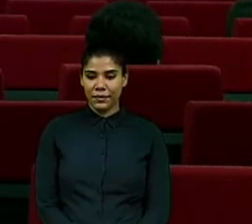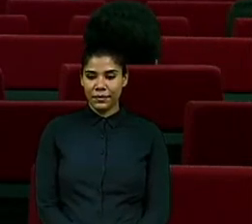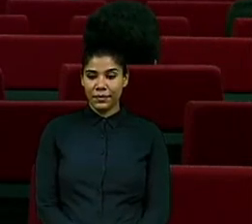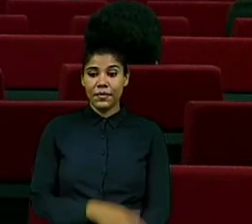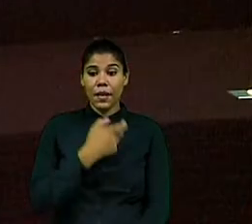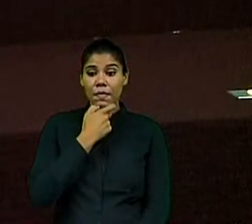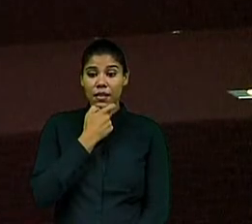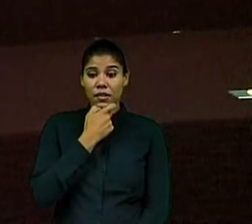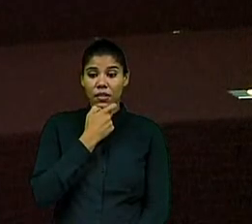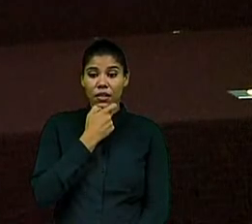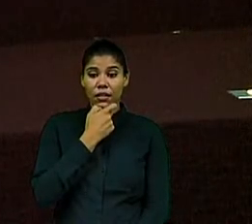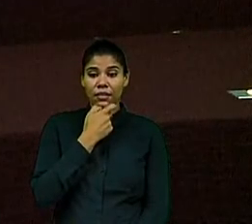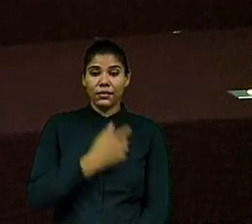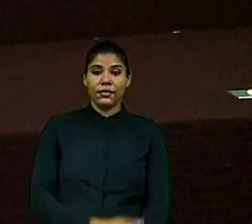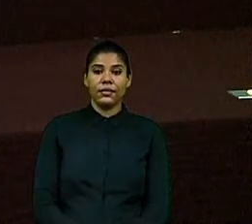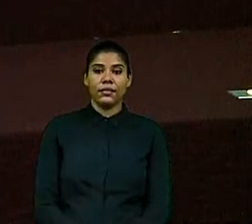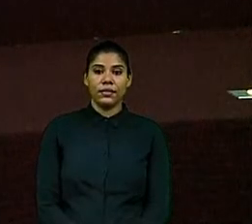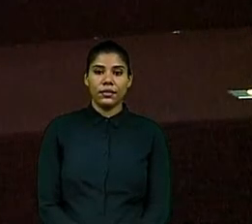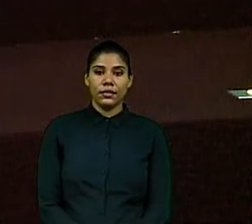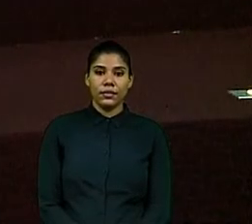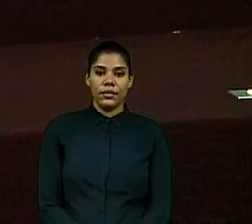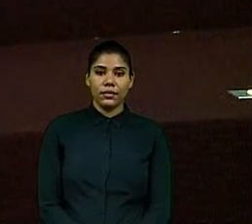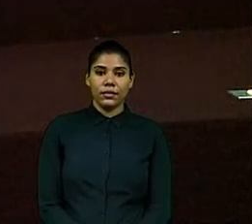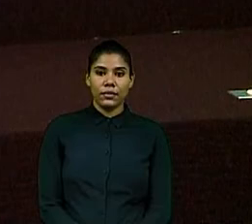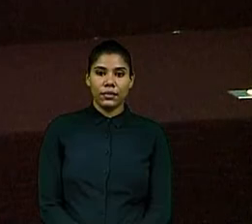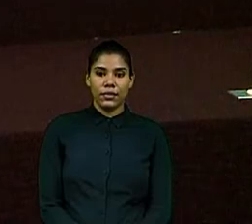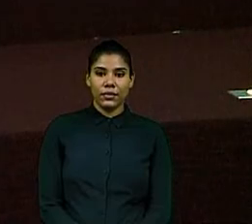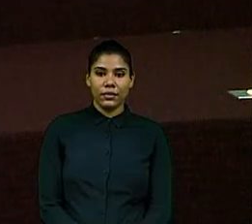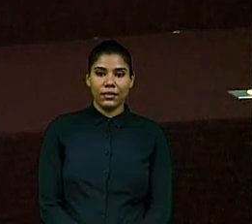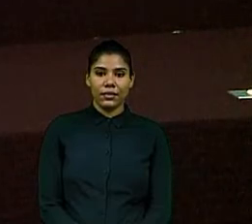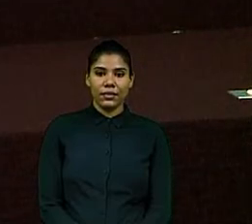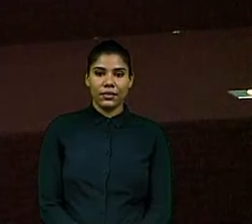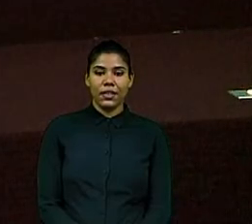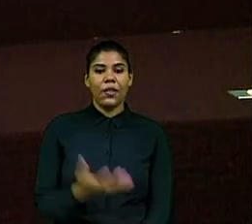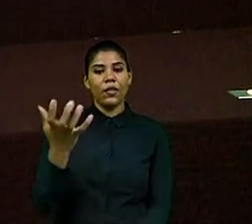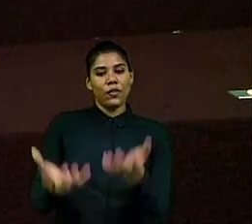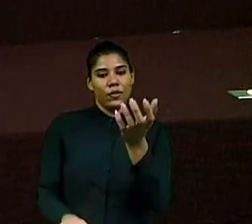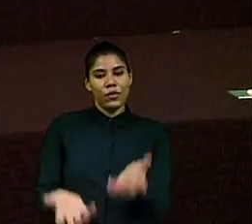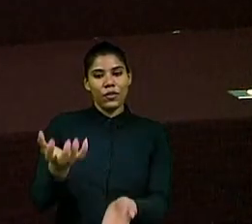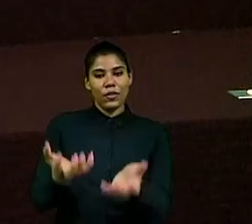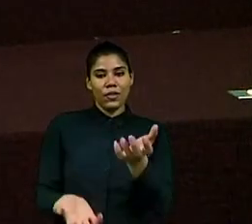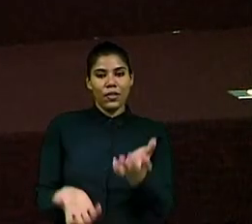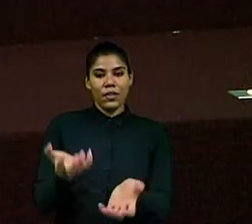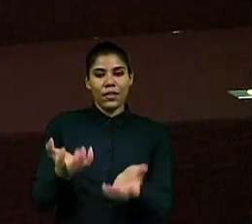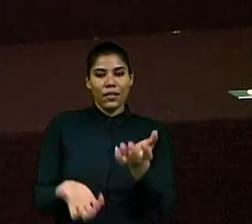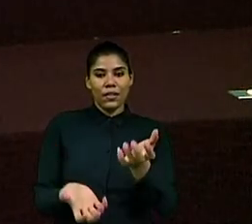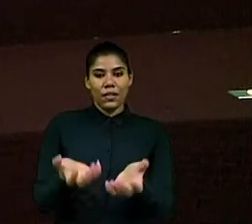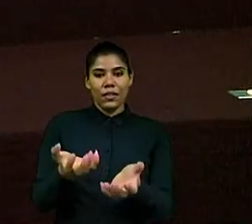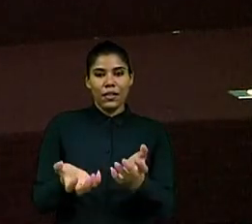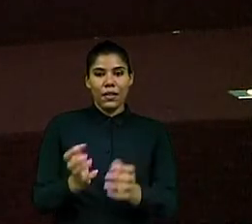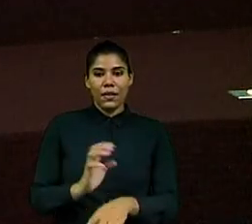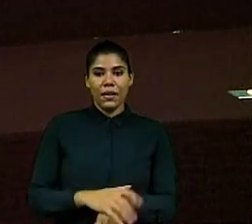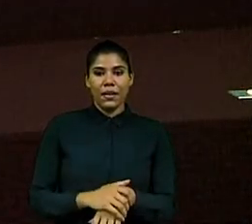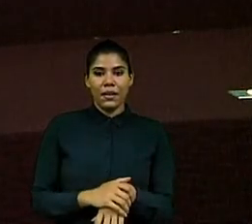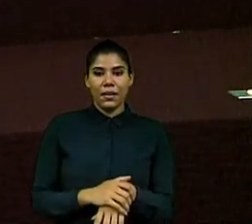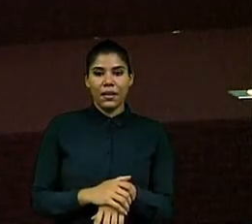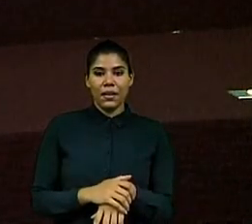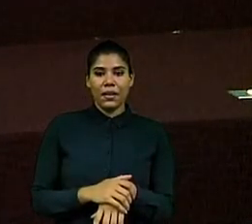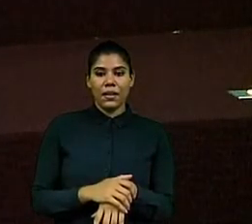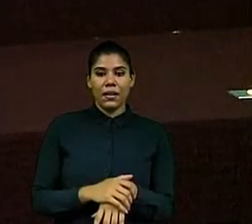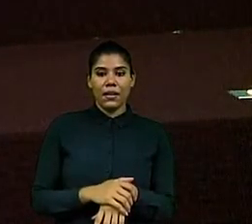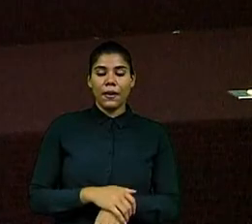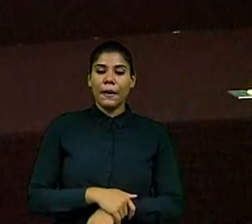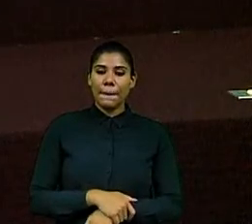vamos tacar fogo não né daqui a pouco no ponto sentido né onde é que eu sou incendiado né não posso sentir